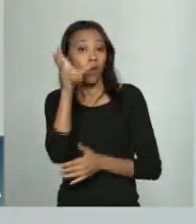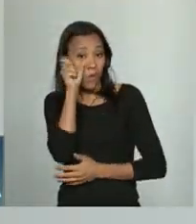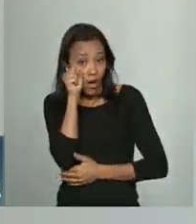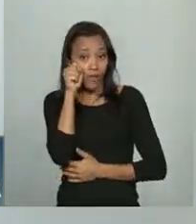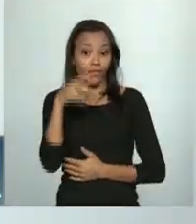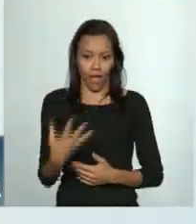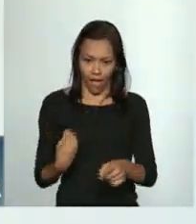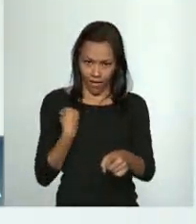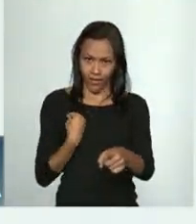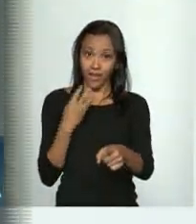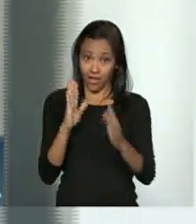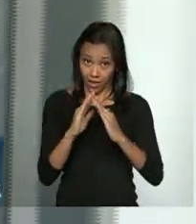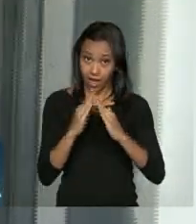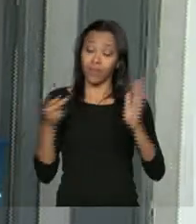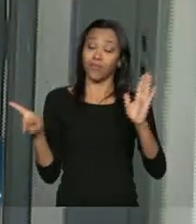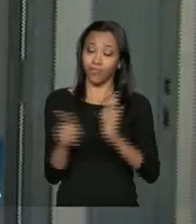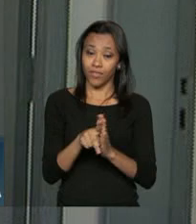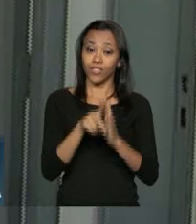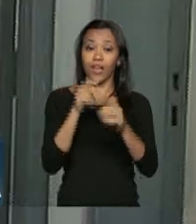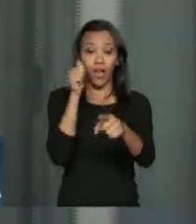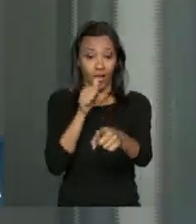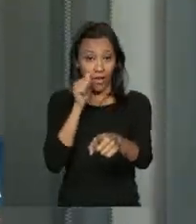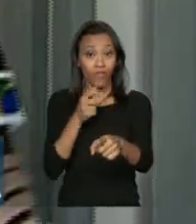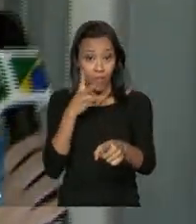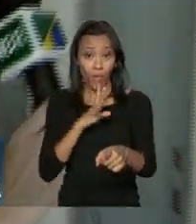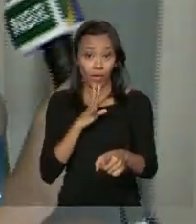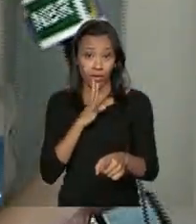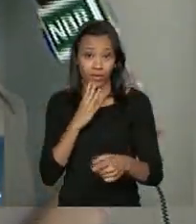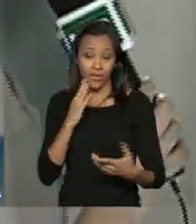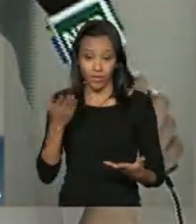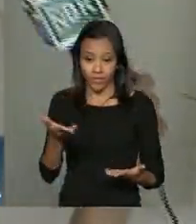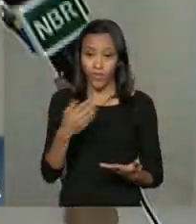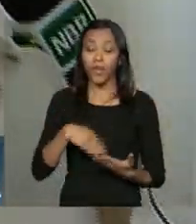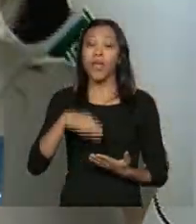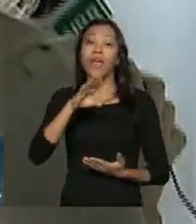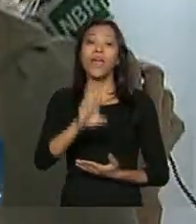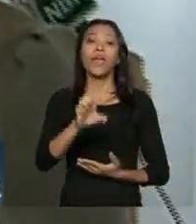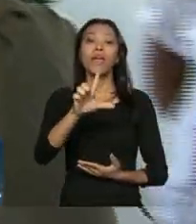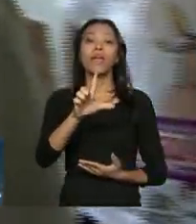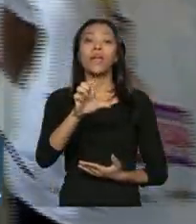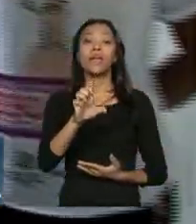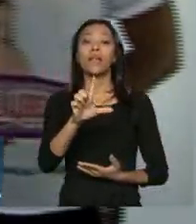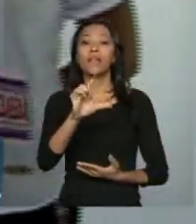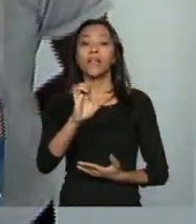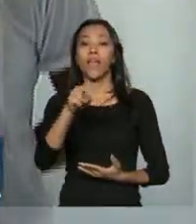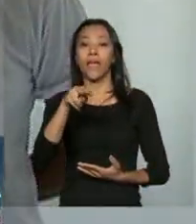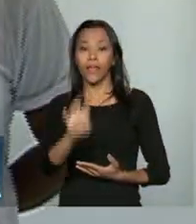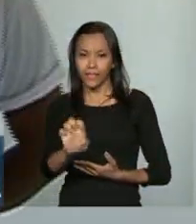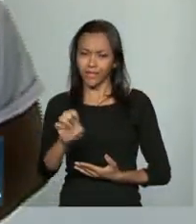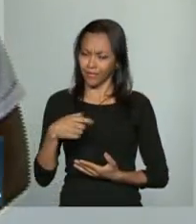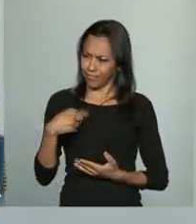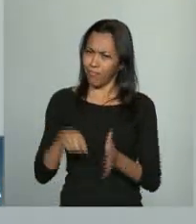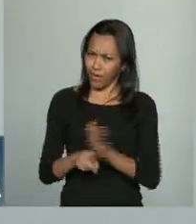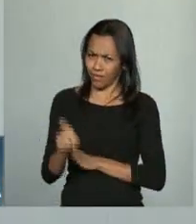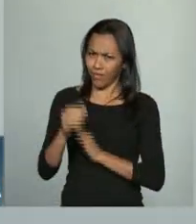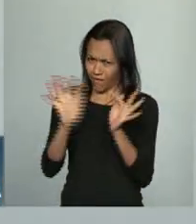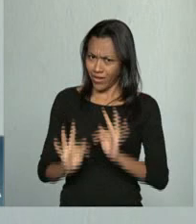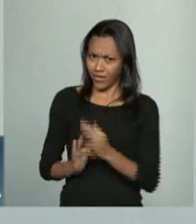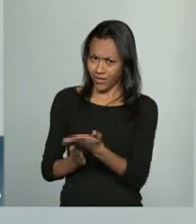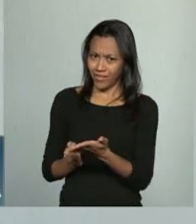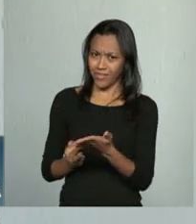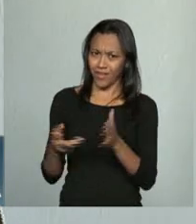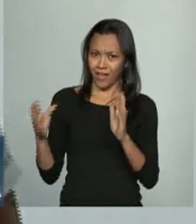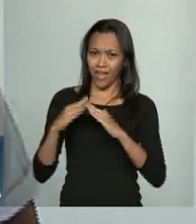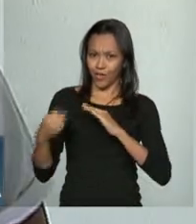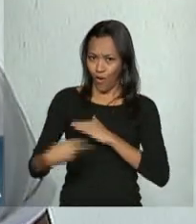já tem dono, ou melhor, uma dona. Vamos conhecê-la? É a Eliene. Eliene, conta pra gente, tá muito feliz com a casa nova?